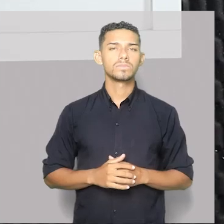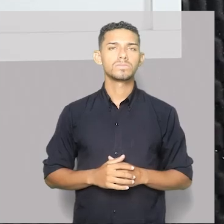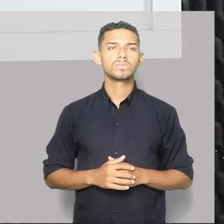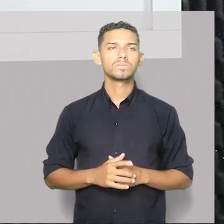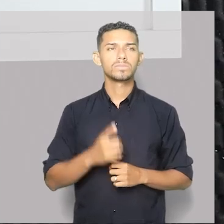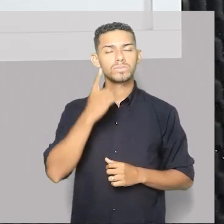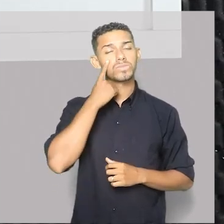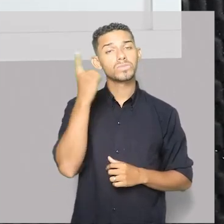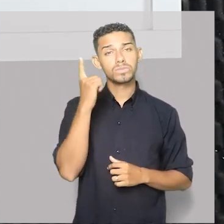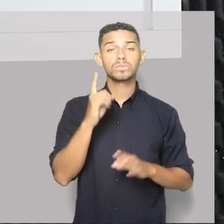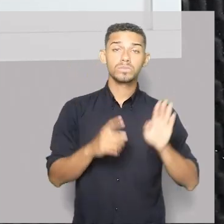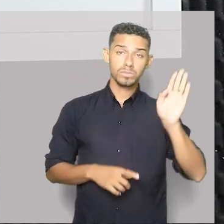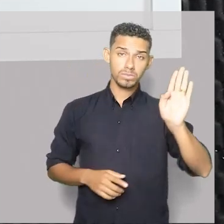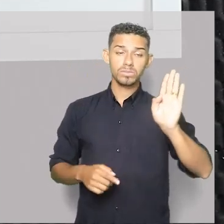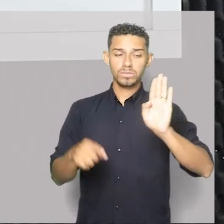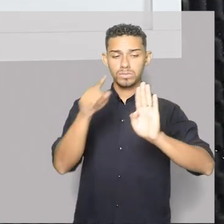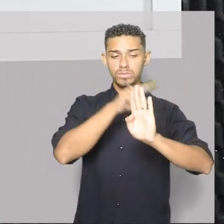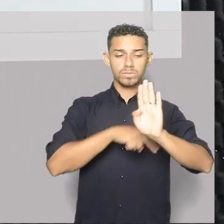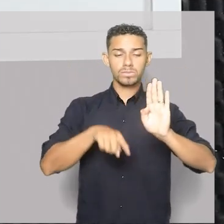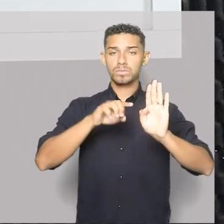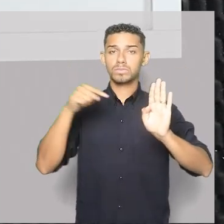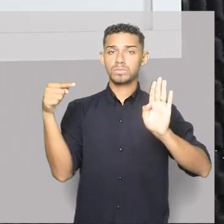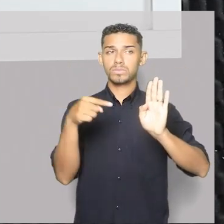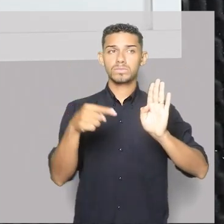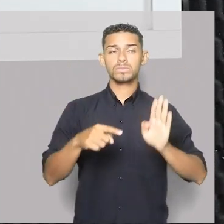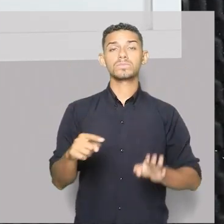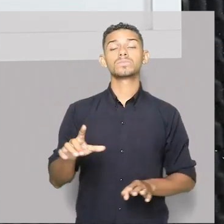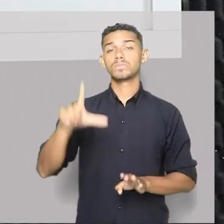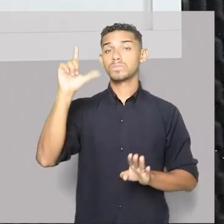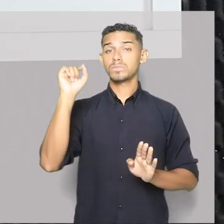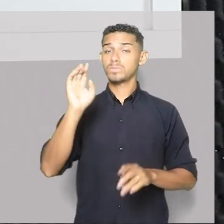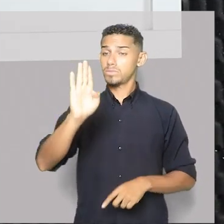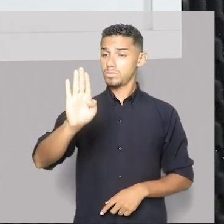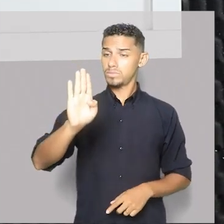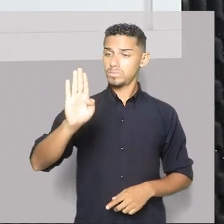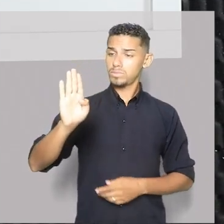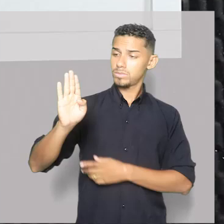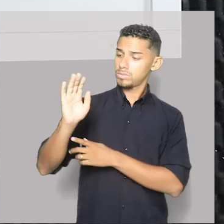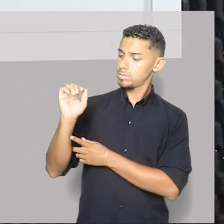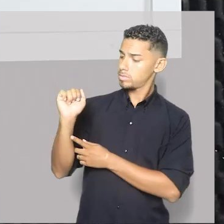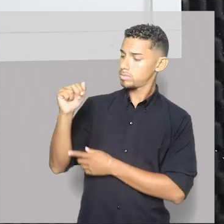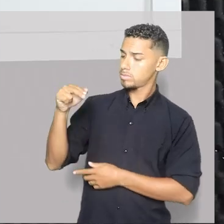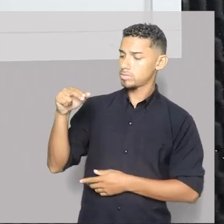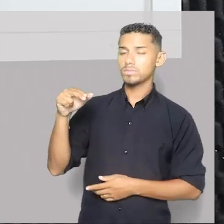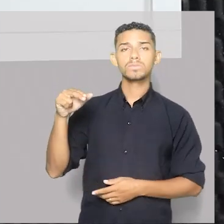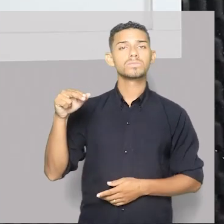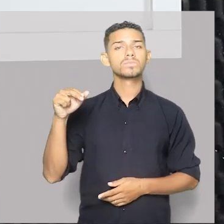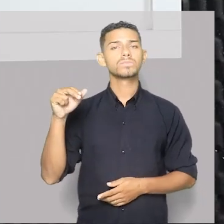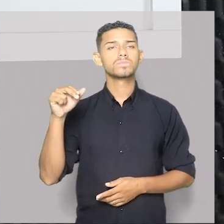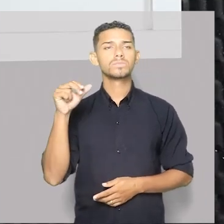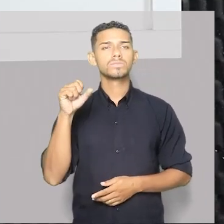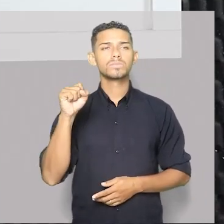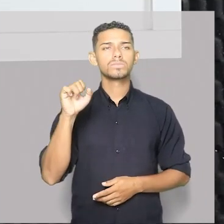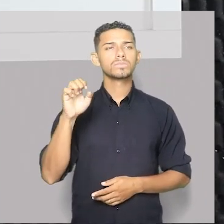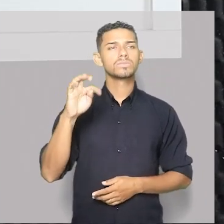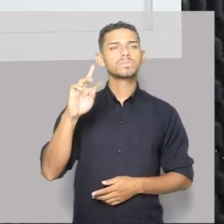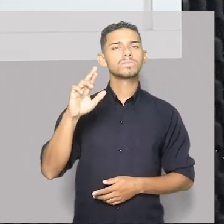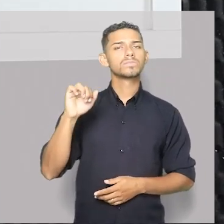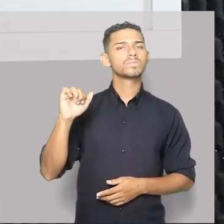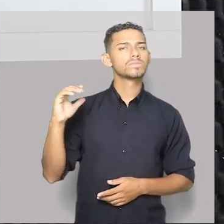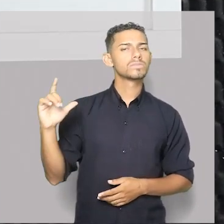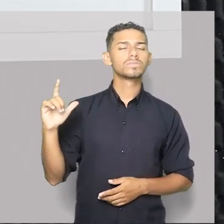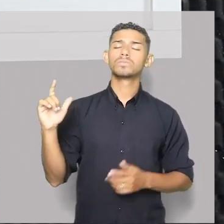observar, seria esse daqui. A gente escolheu B, que é o ancestral, e todo mundo que veio